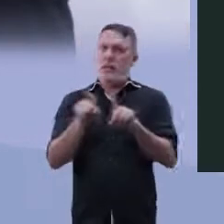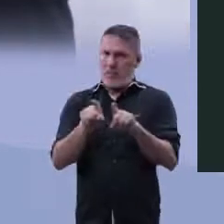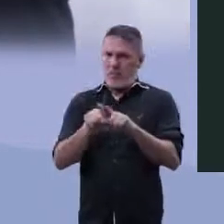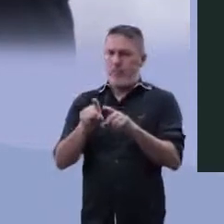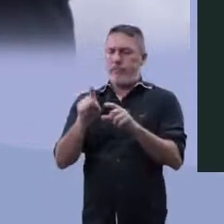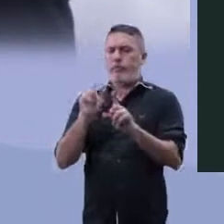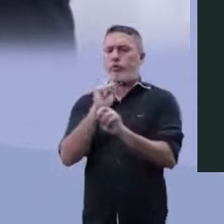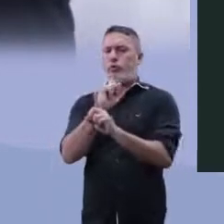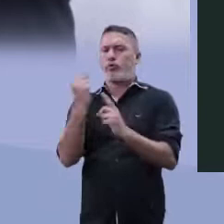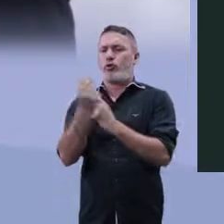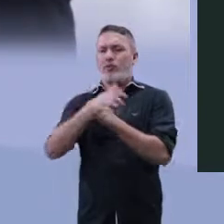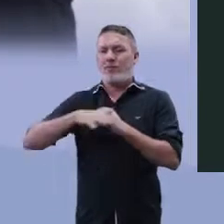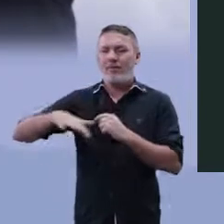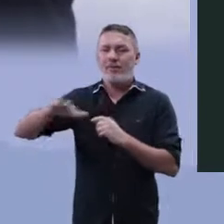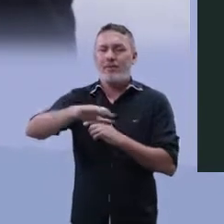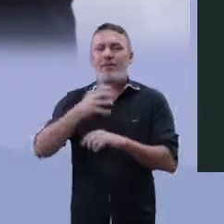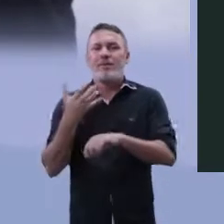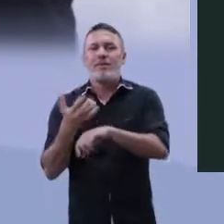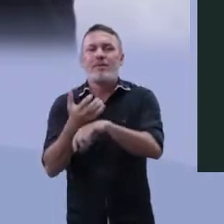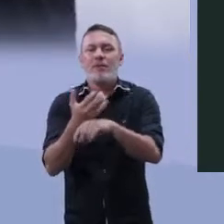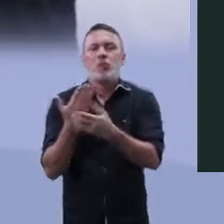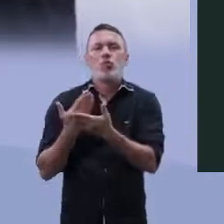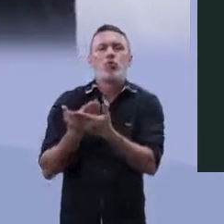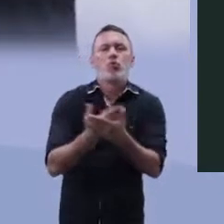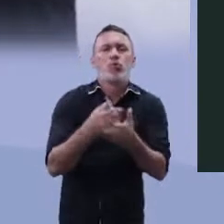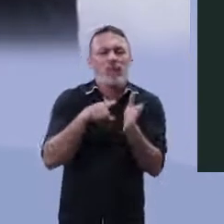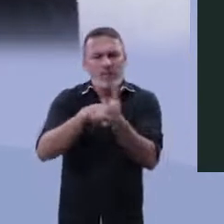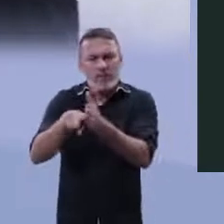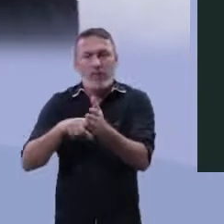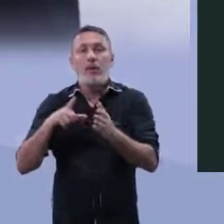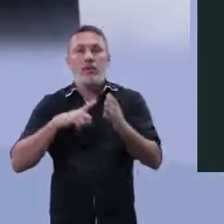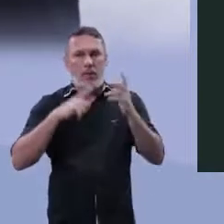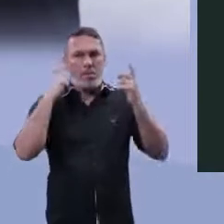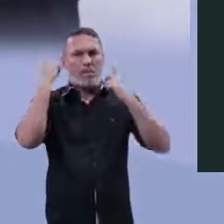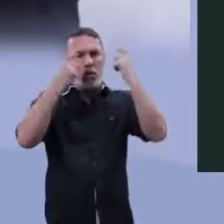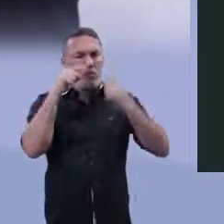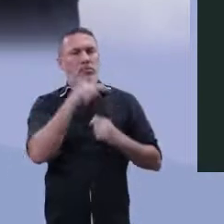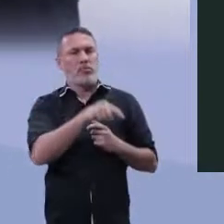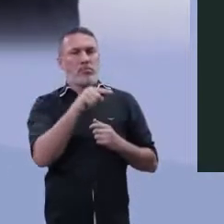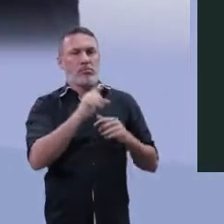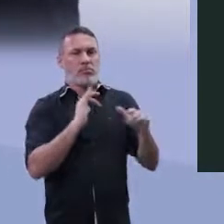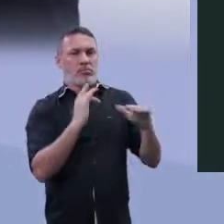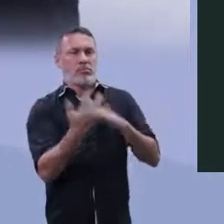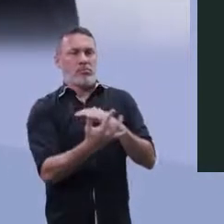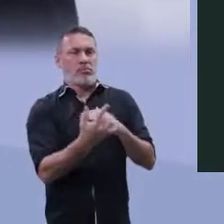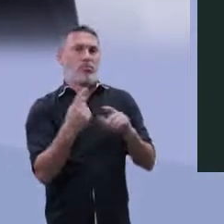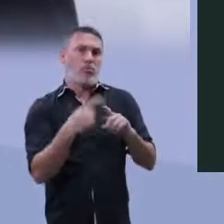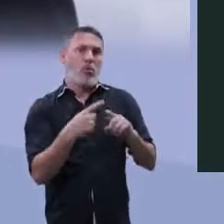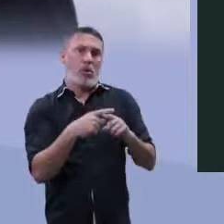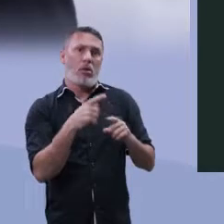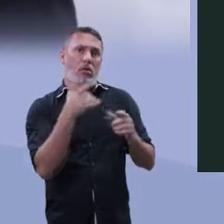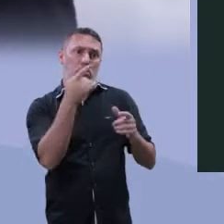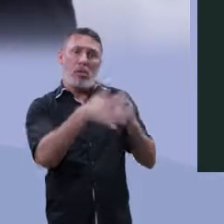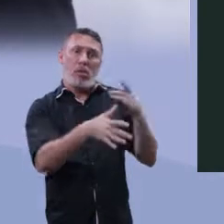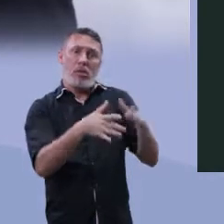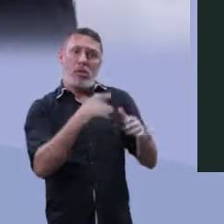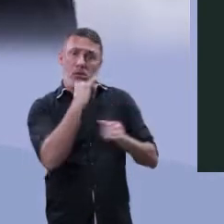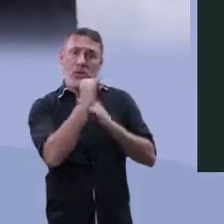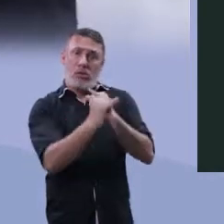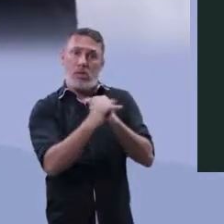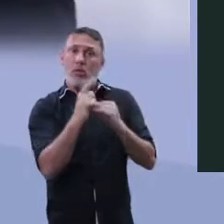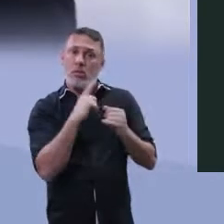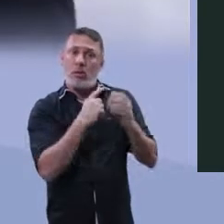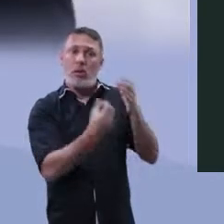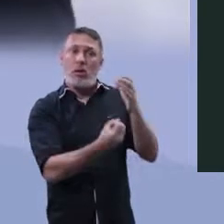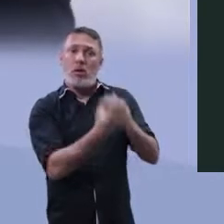né, torna-se uma preocupação também dos sociólogos, dos antropólogos. Por quê? Porque você tem também,